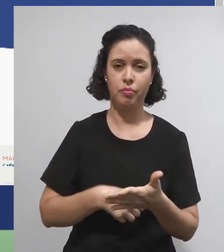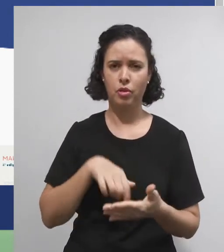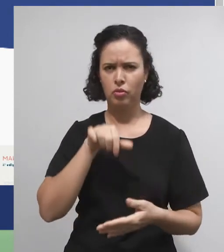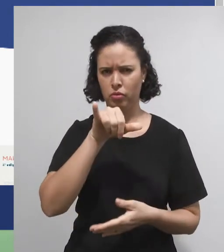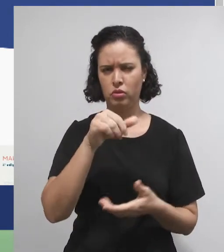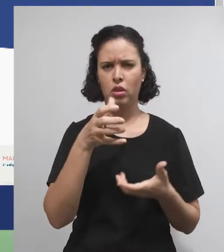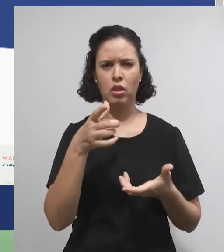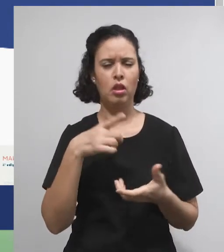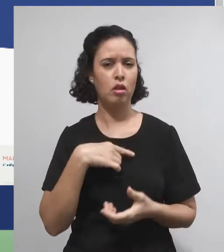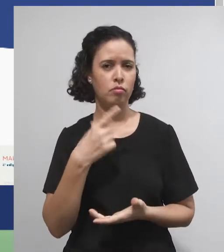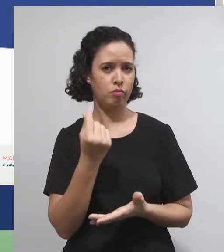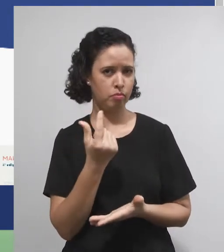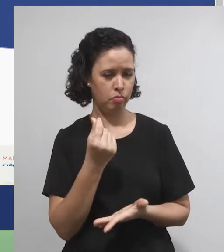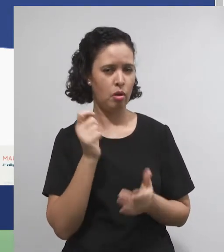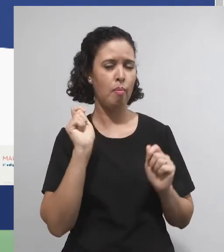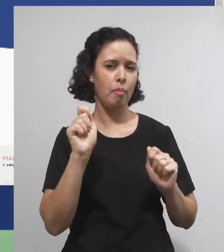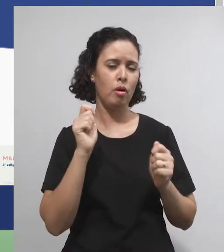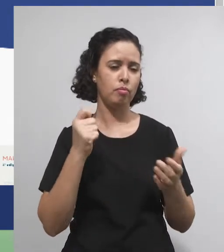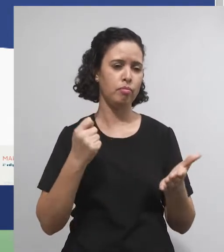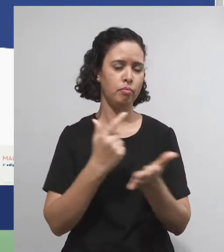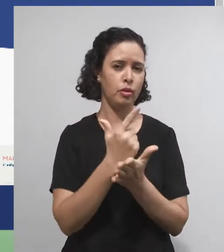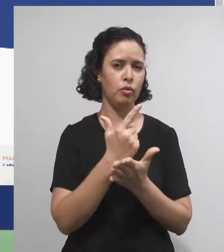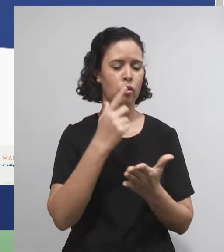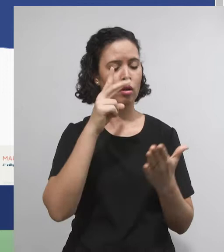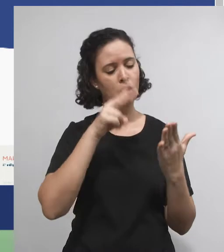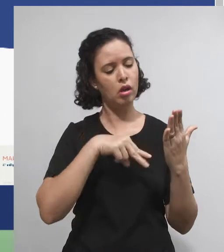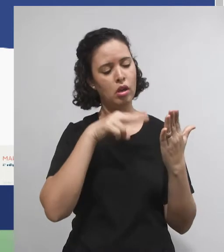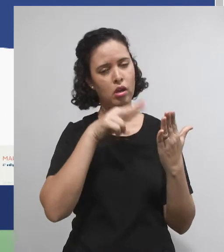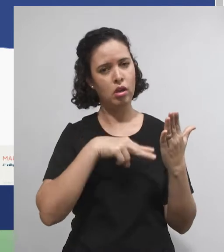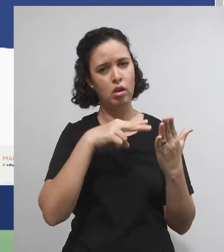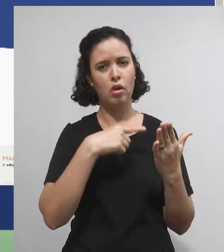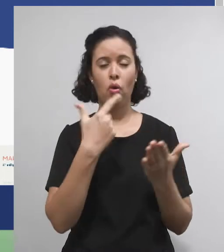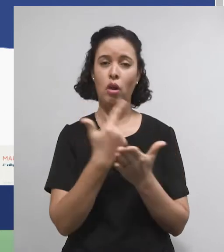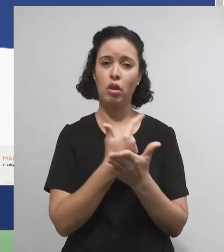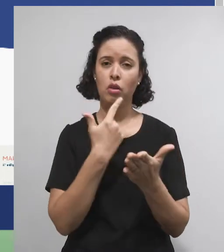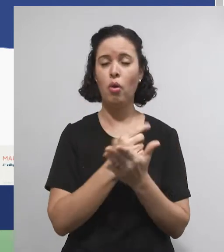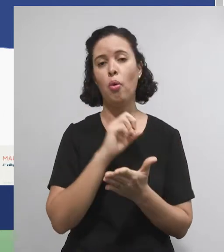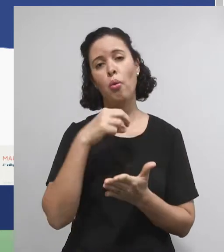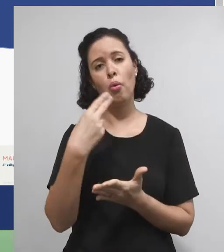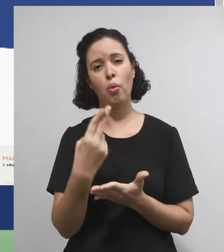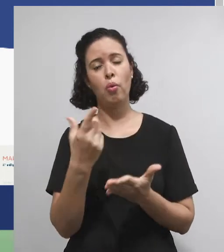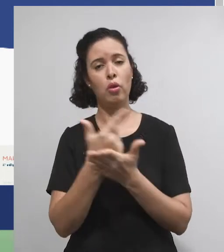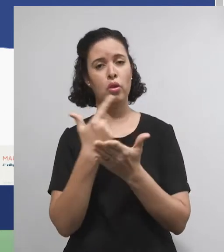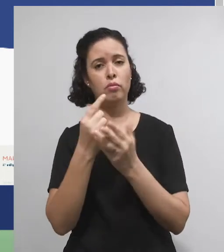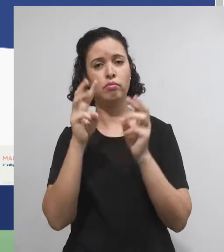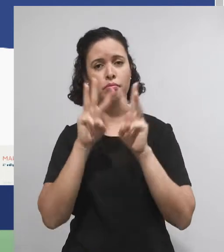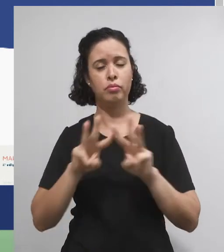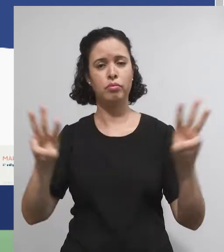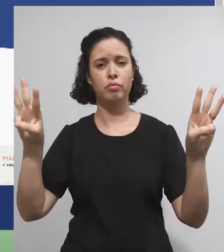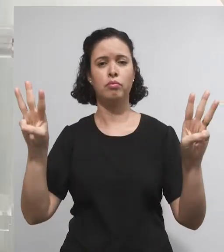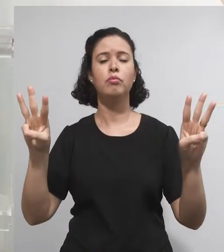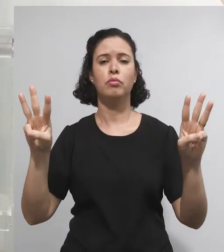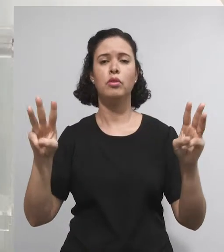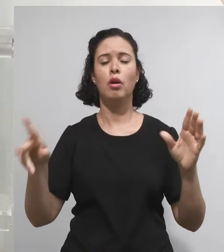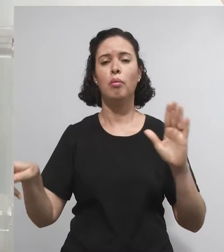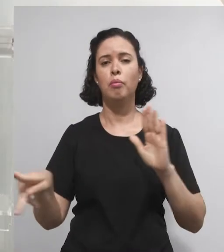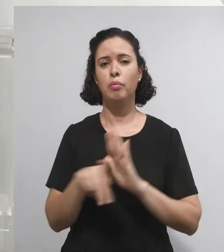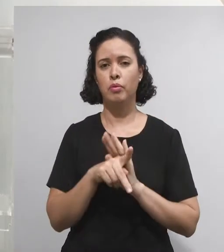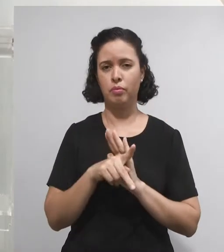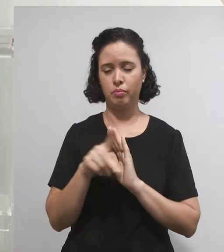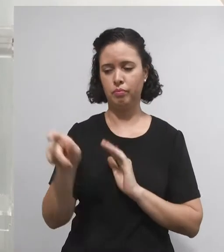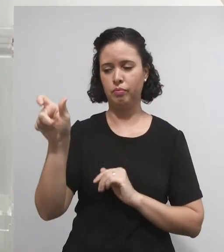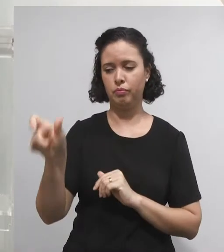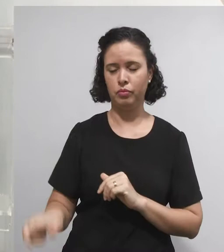tiver disponibilidade para fazer essa aquisição, adquirir o livro físico ou virtual, o e-book,